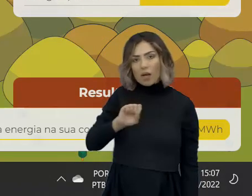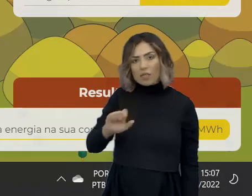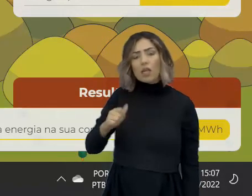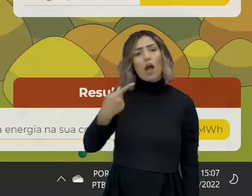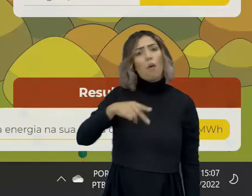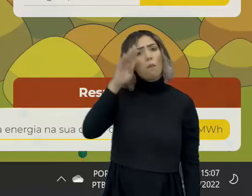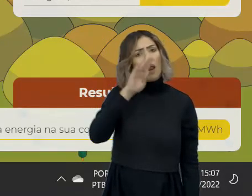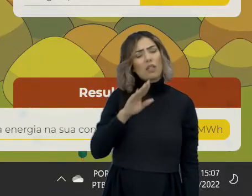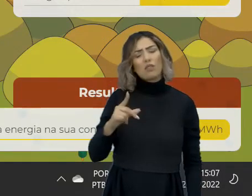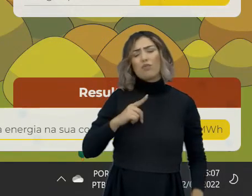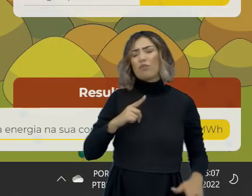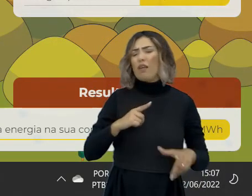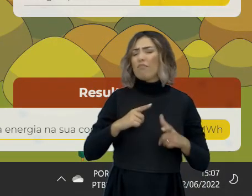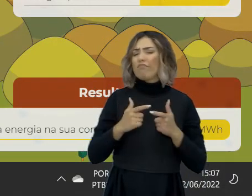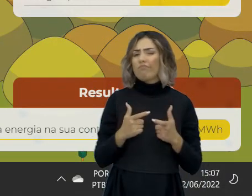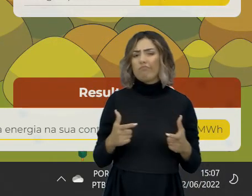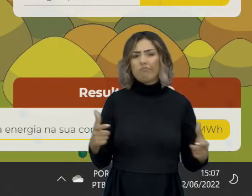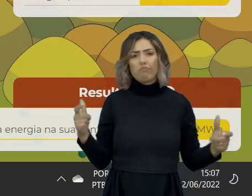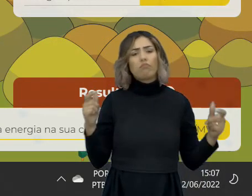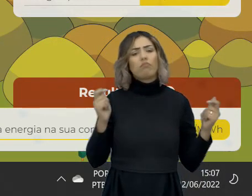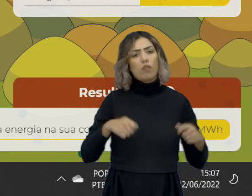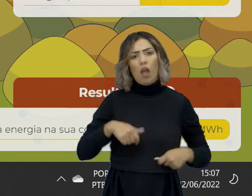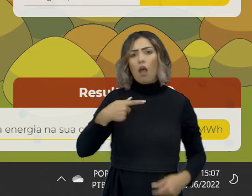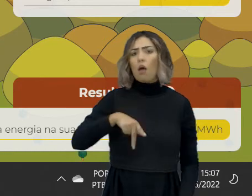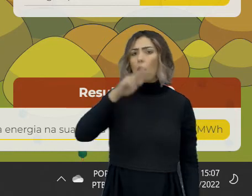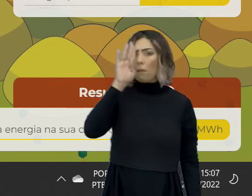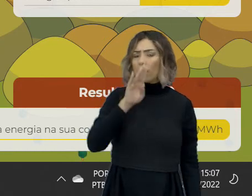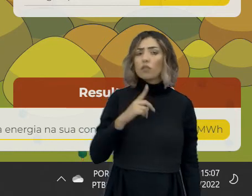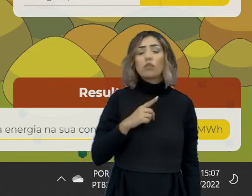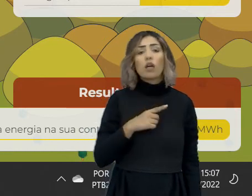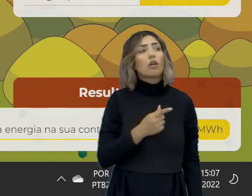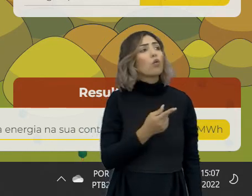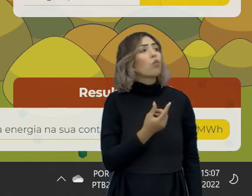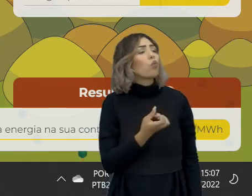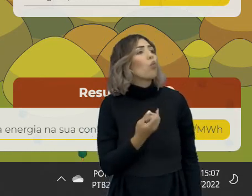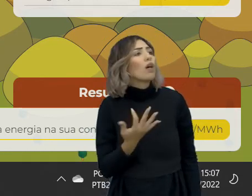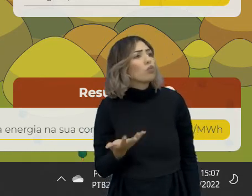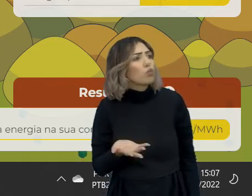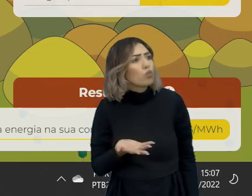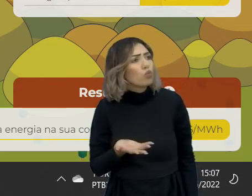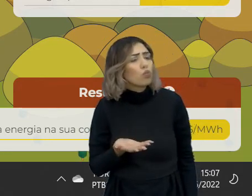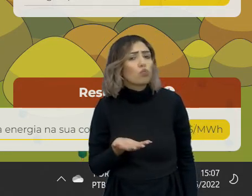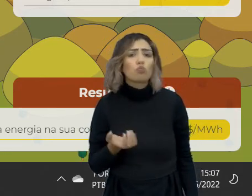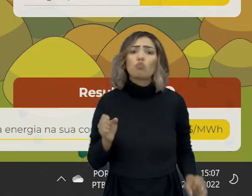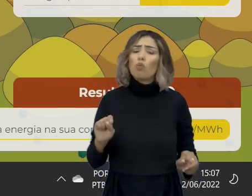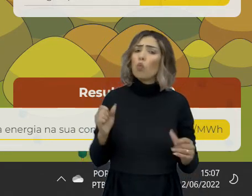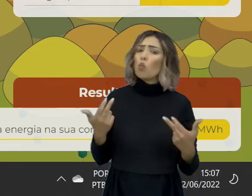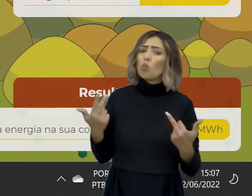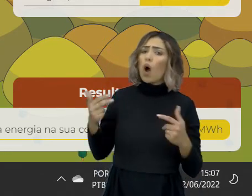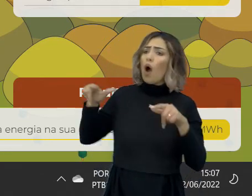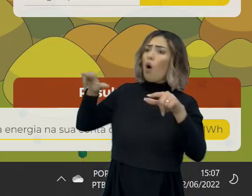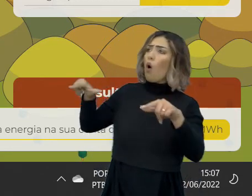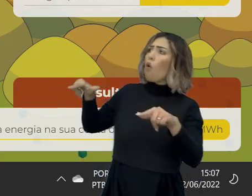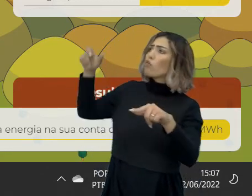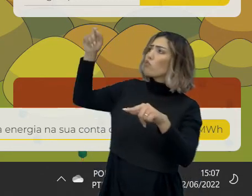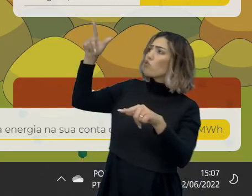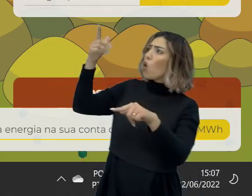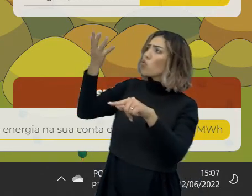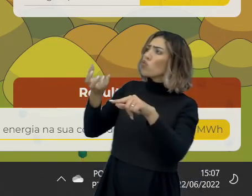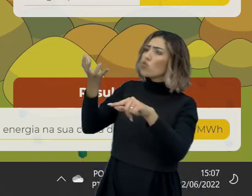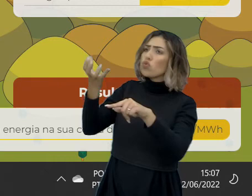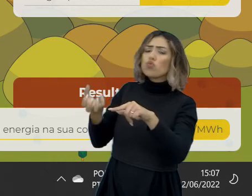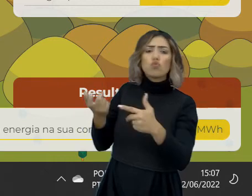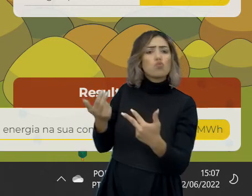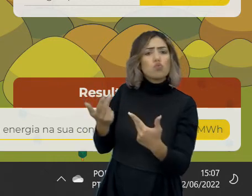bastante promissor, então acho que a gente poderia aumentar aí por mais. Pra quanto? Quanto você acha que pode pôr de biomassa? Pode pôr o mesmo que solar, assim, né? Eu acho que uns 10%